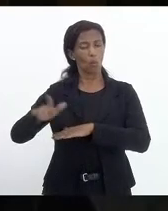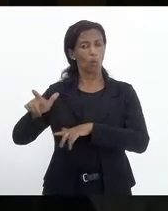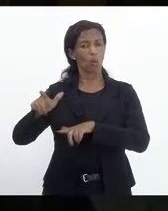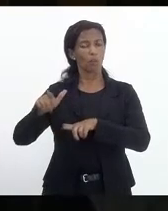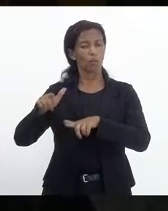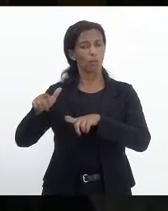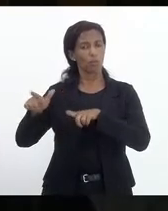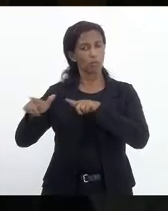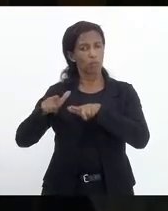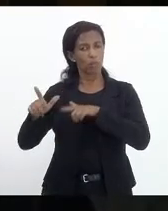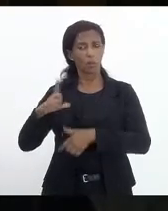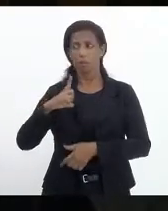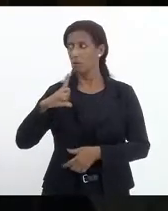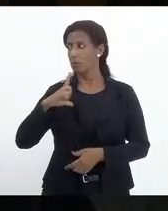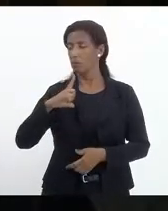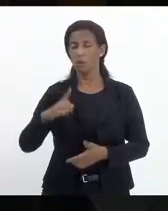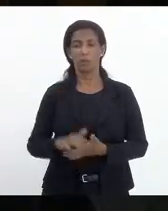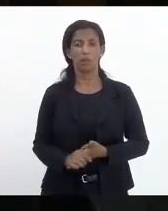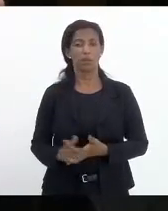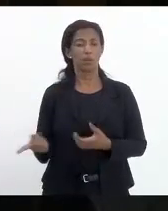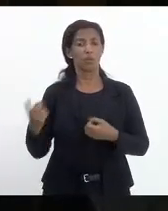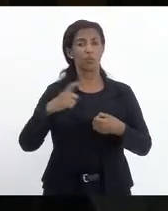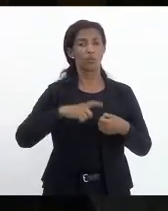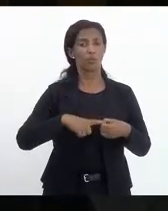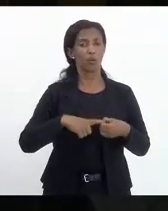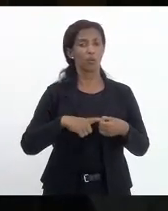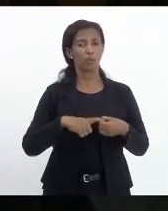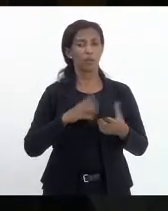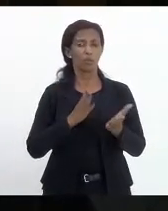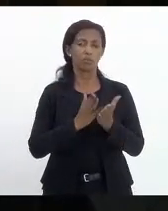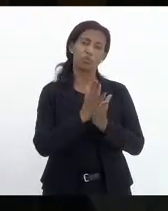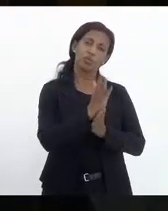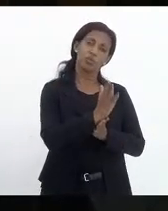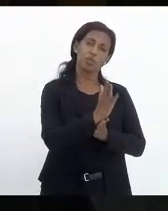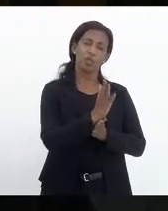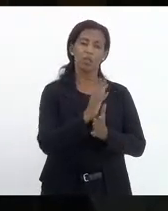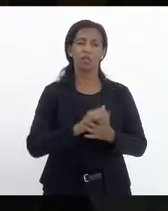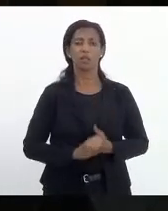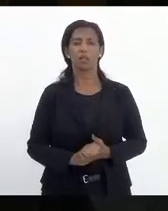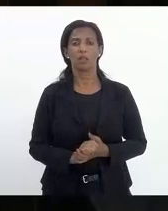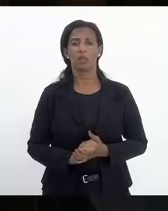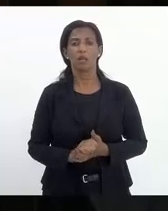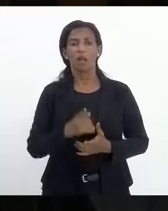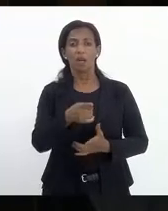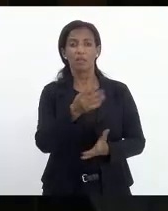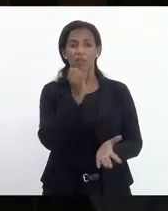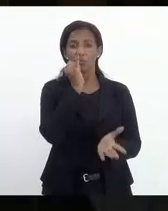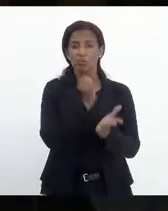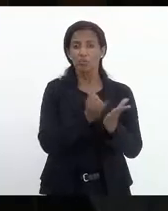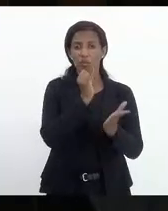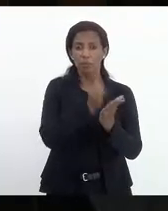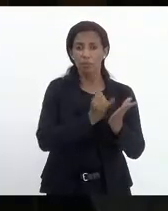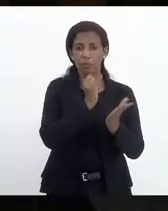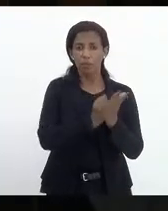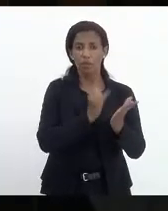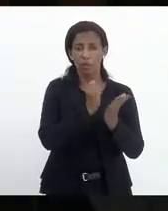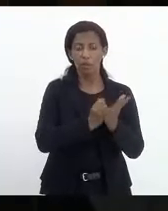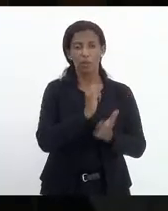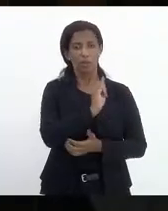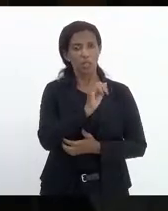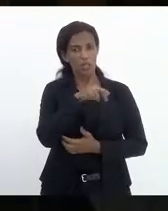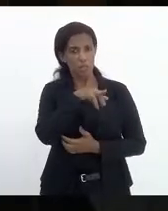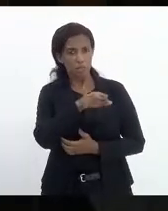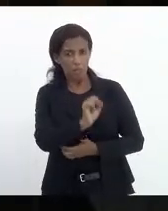seu sustento retorna de forma indireta através da Carga Tributária do